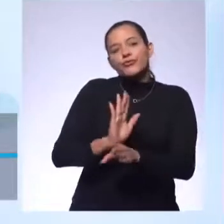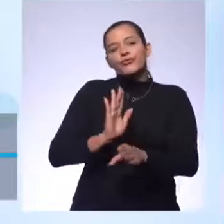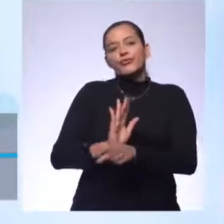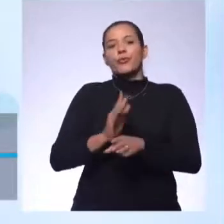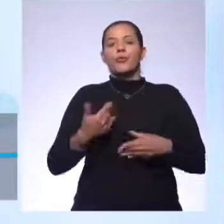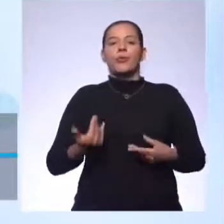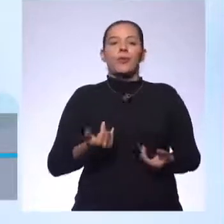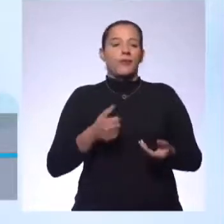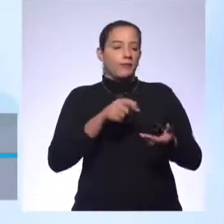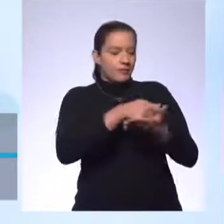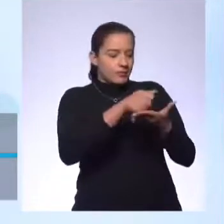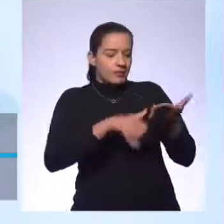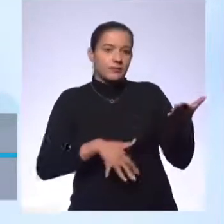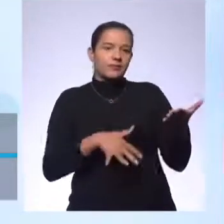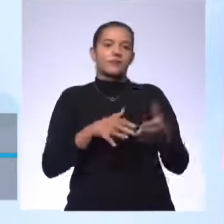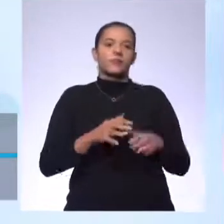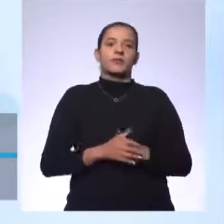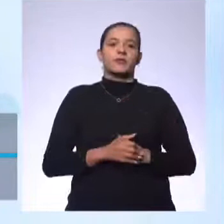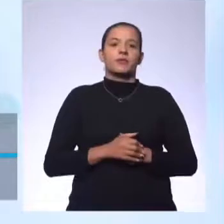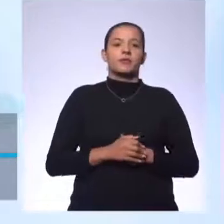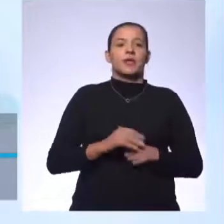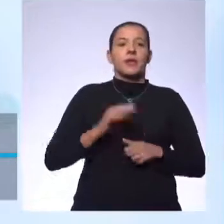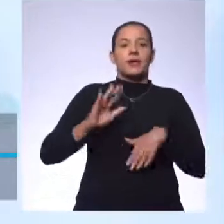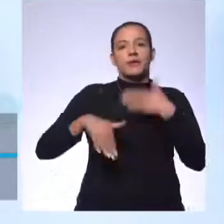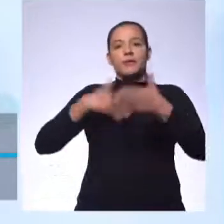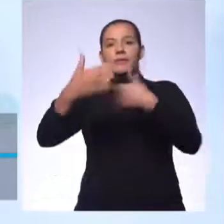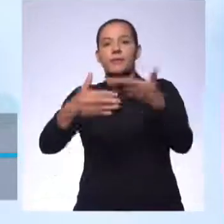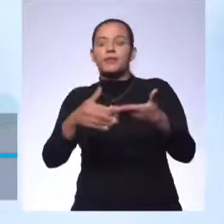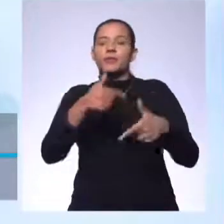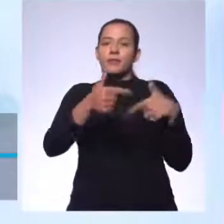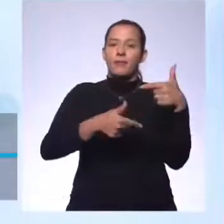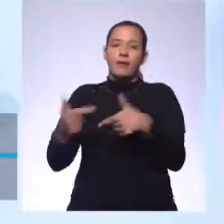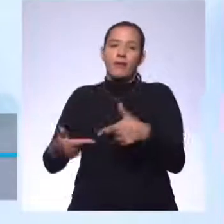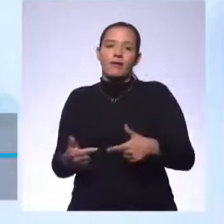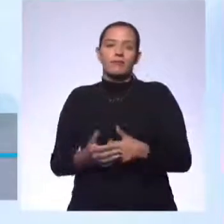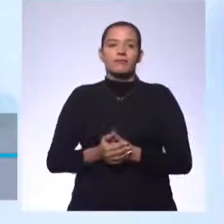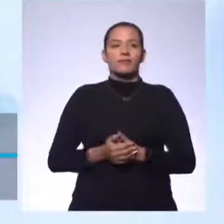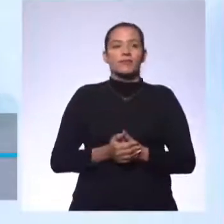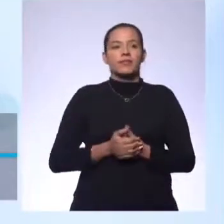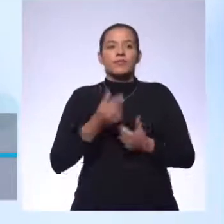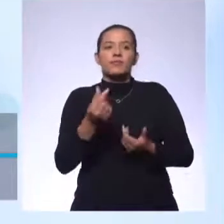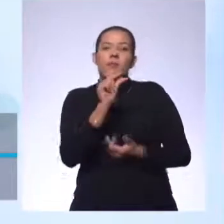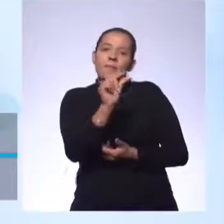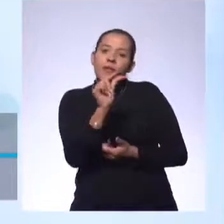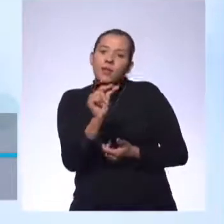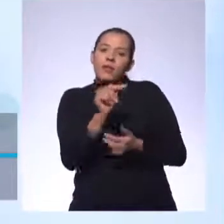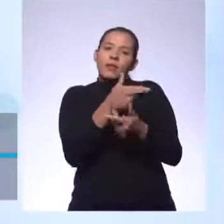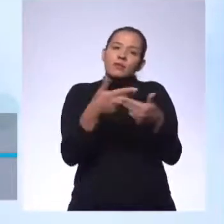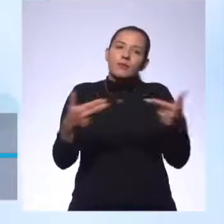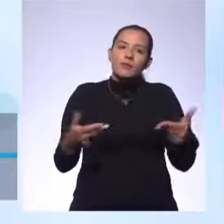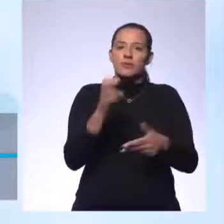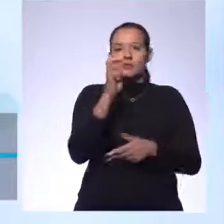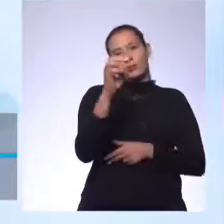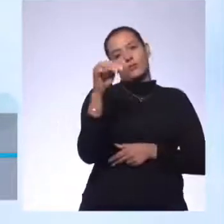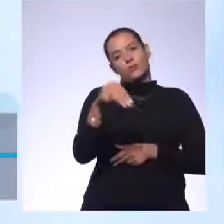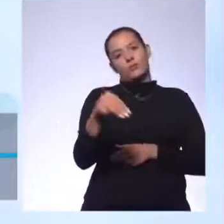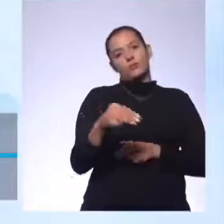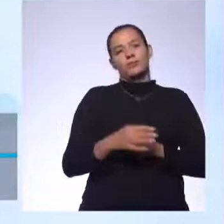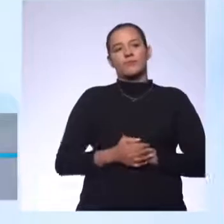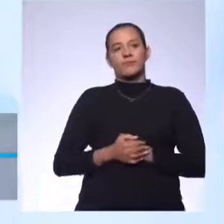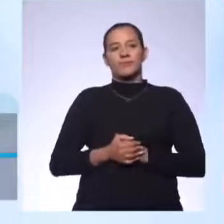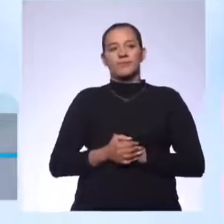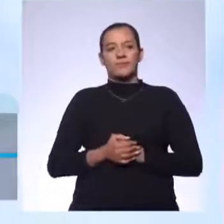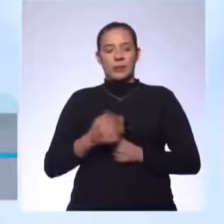uma atividade e aquela atividade te levou para uma profissão, ou seja, aquelas pequenas coisas. 5 minutos. Hoje